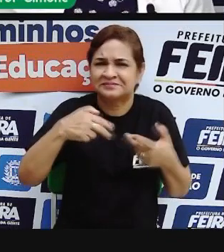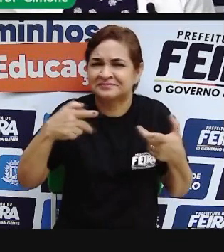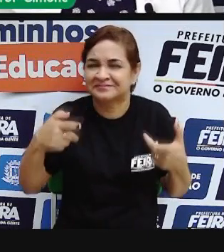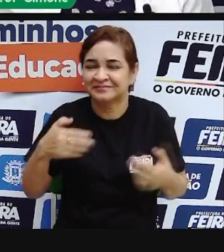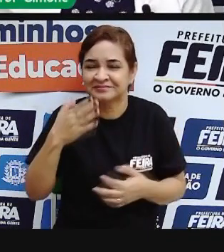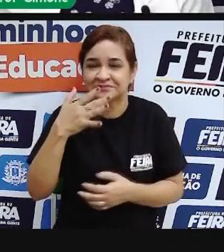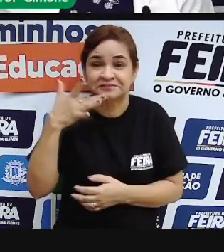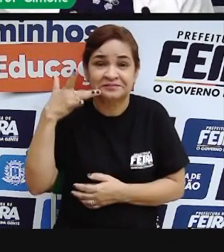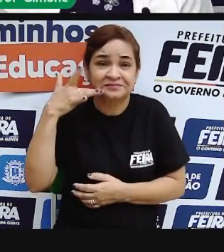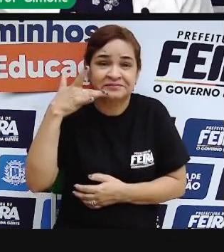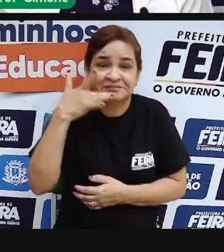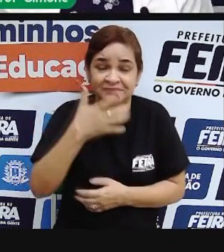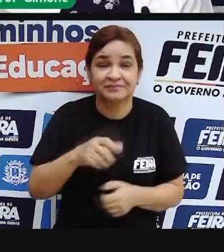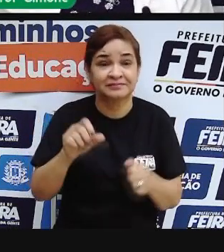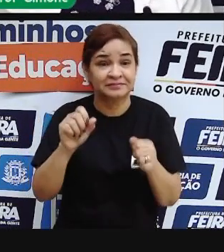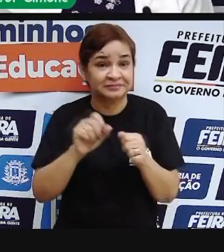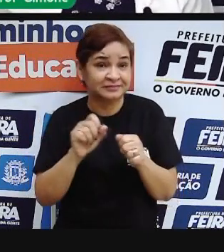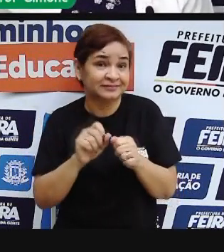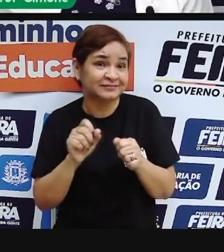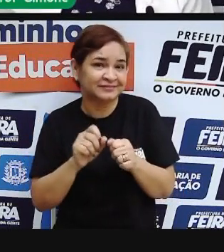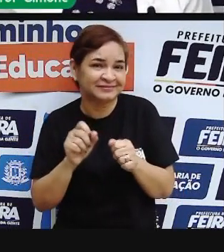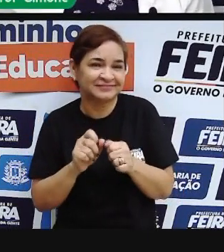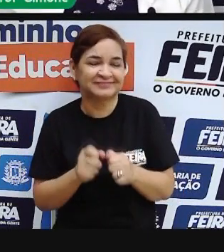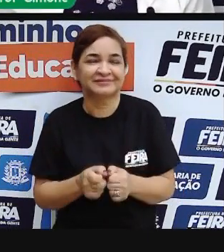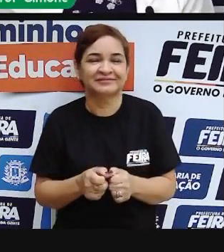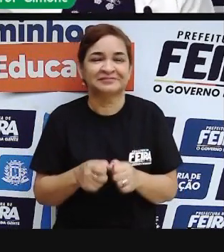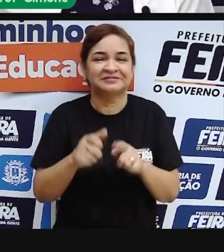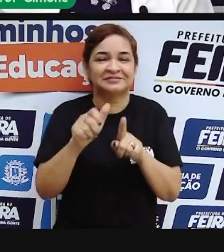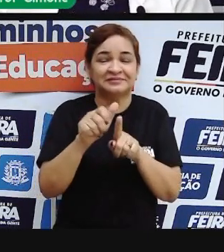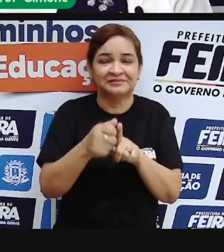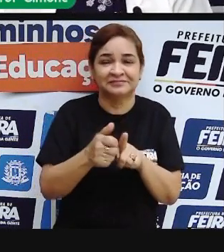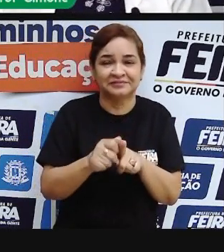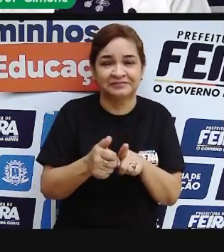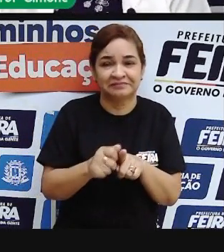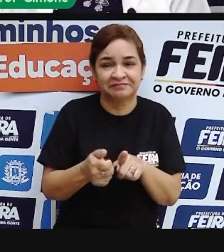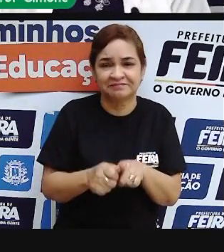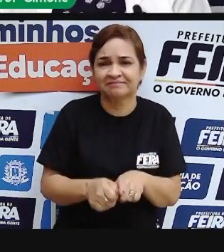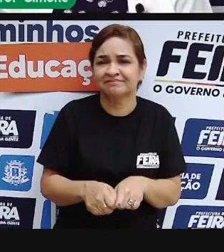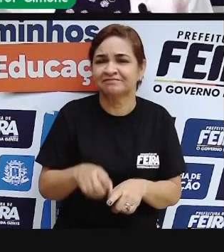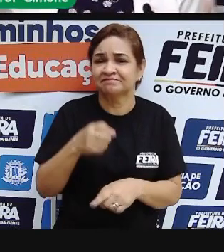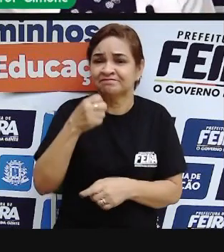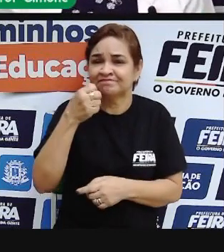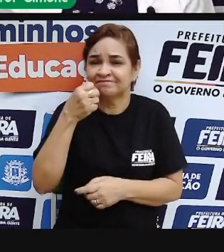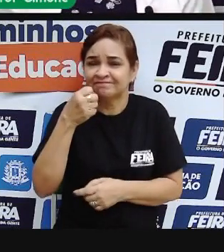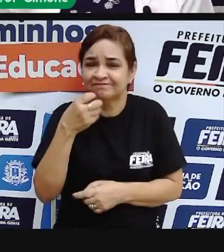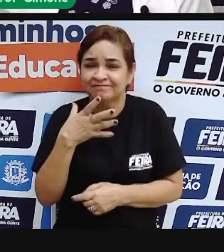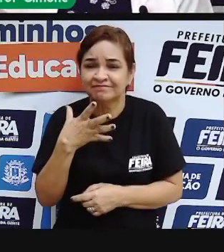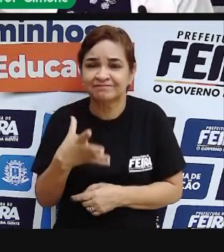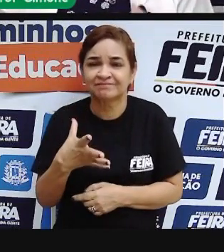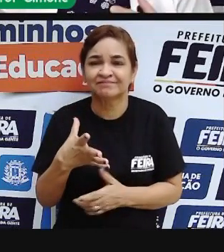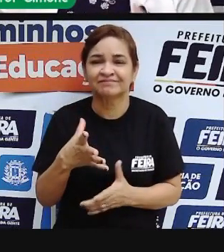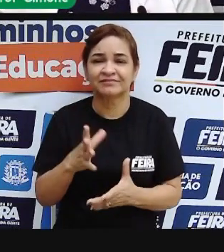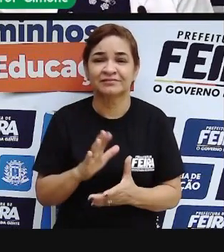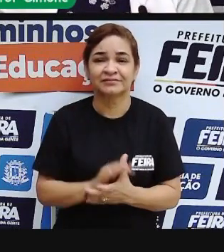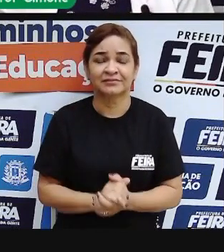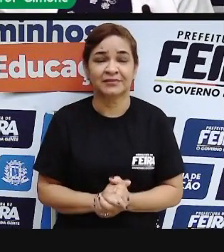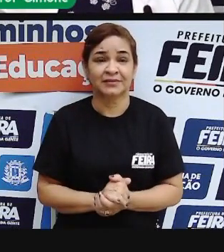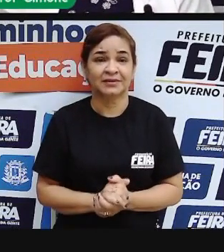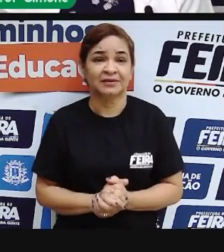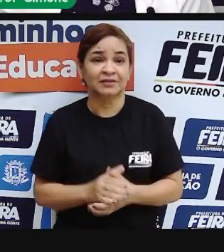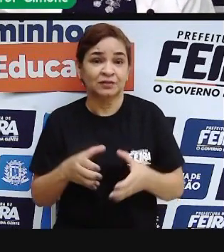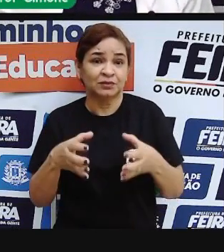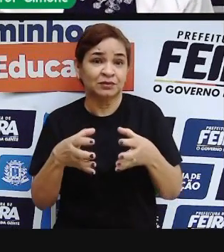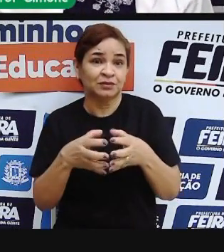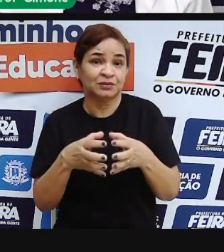curau ou canjica, porque em alguns lugares o curau também é chamado de canjica, ou ainda o curau pode ser chamado também